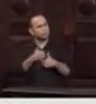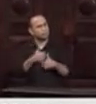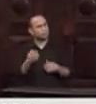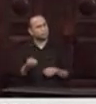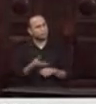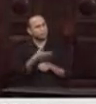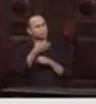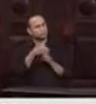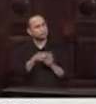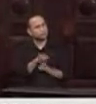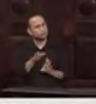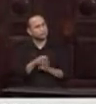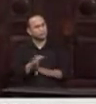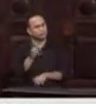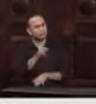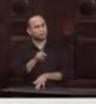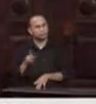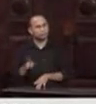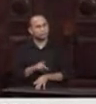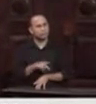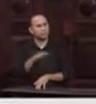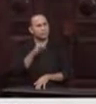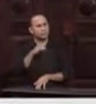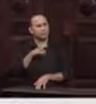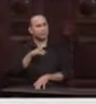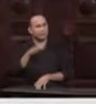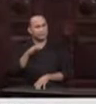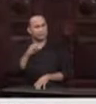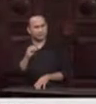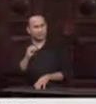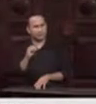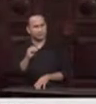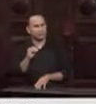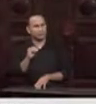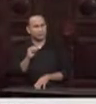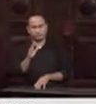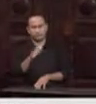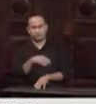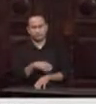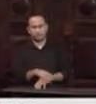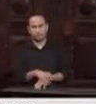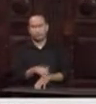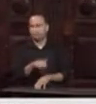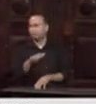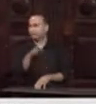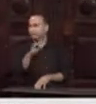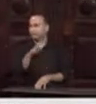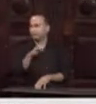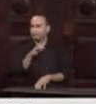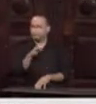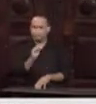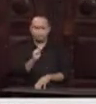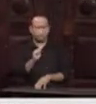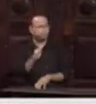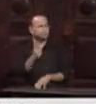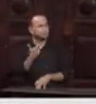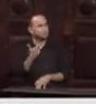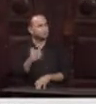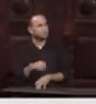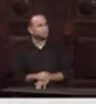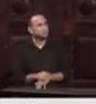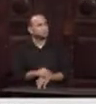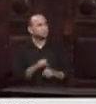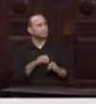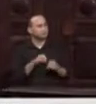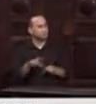nova conselheira, professora Flávia Monteiro de Barros Araújo, minha colega na Faculdade de Educação e no Programa de Pós-Graduação em